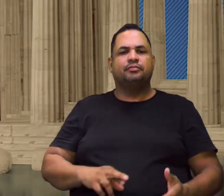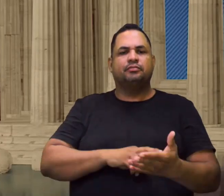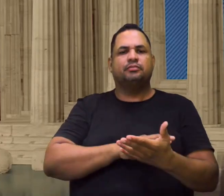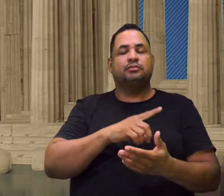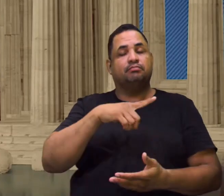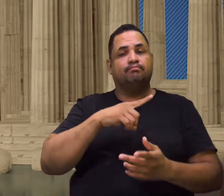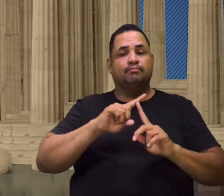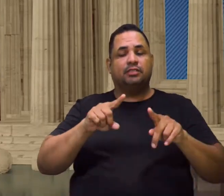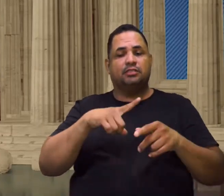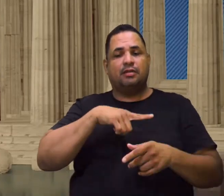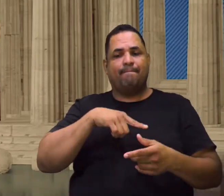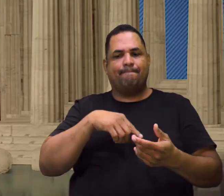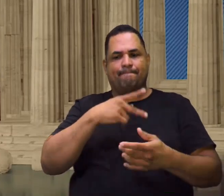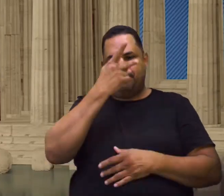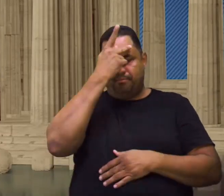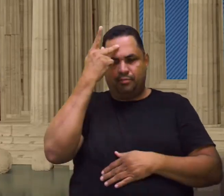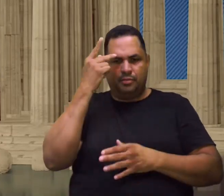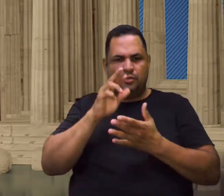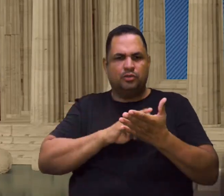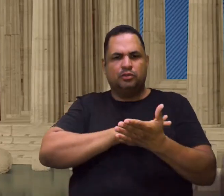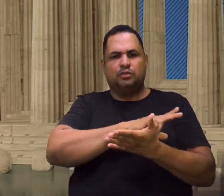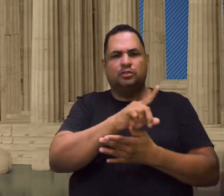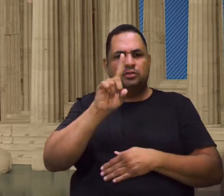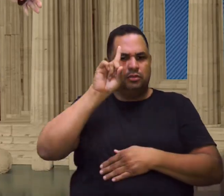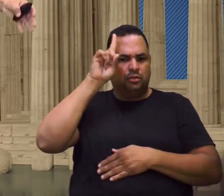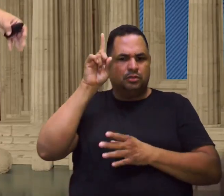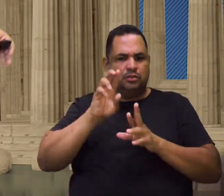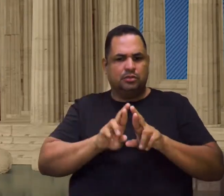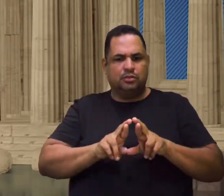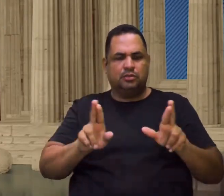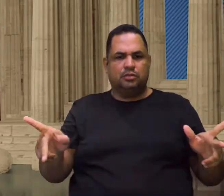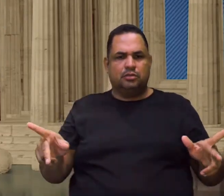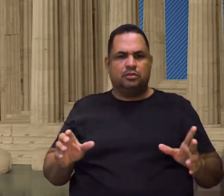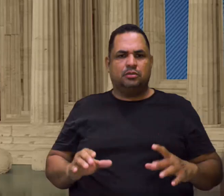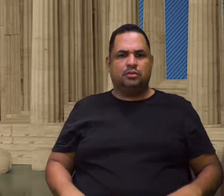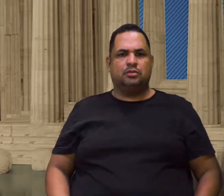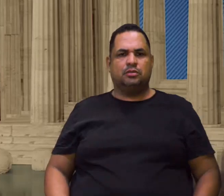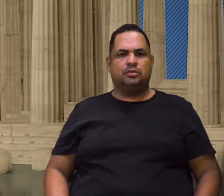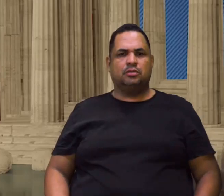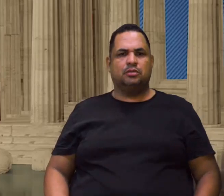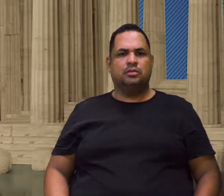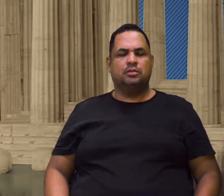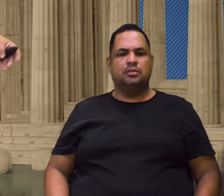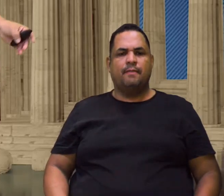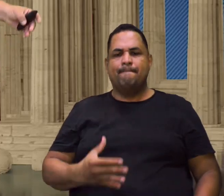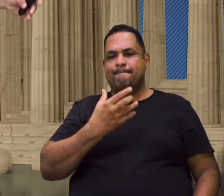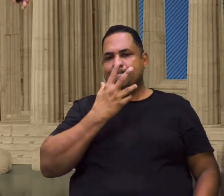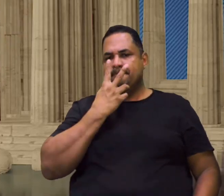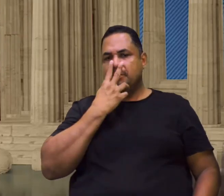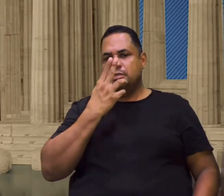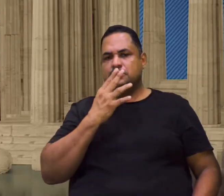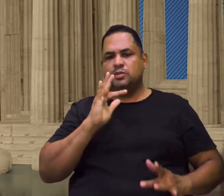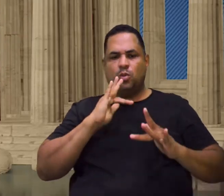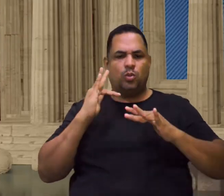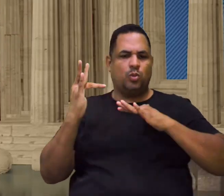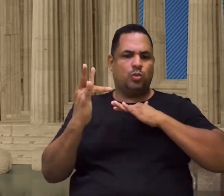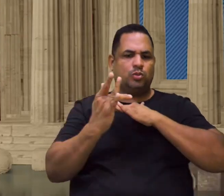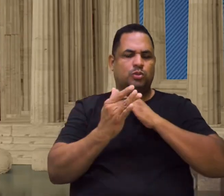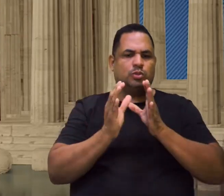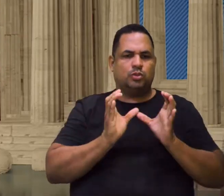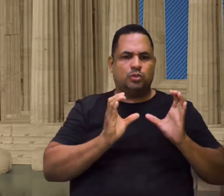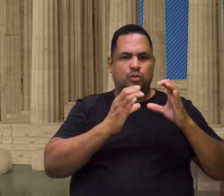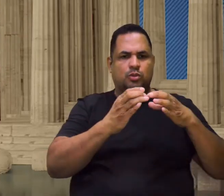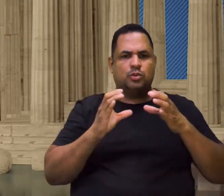ideias diferentes, se juntando, né, num só lugar, como se fosse uma rede social coletiva,